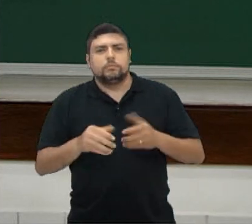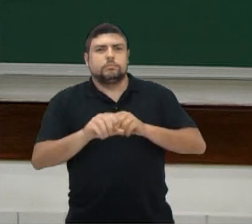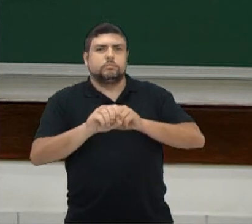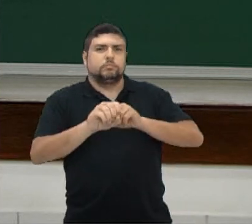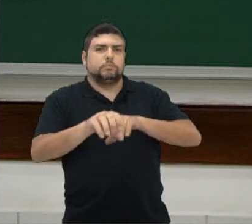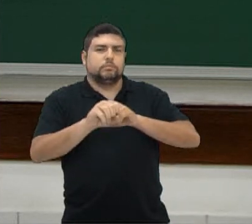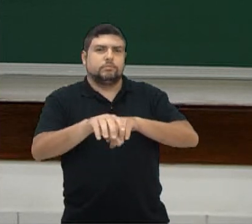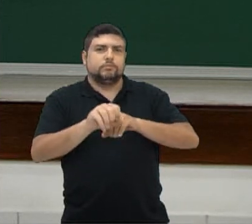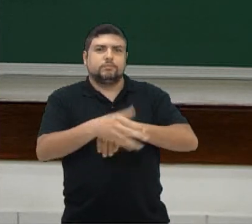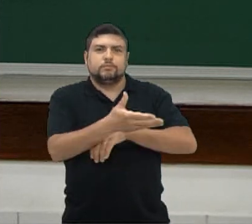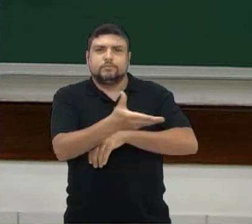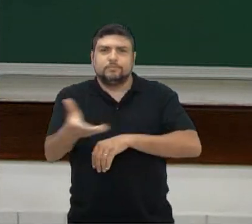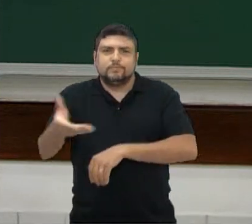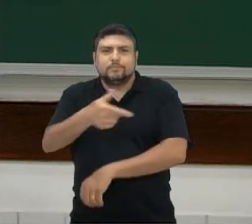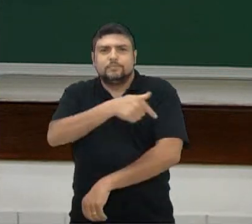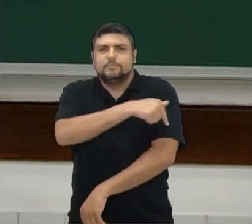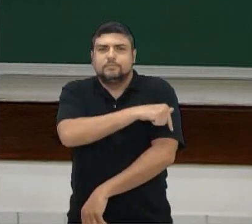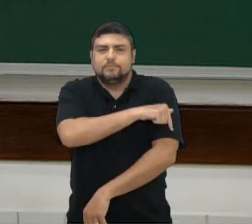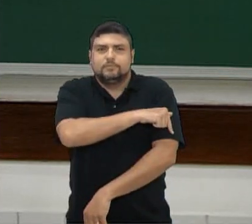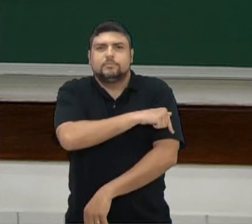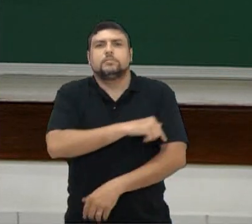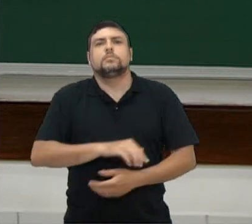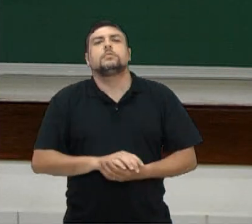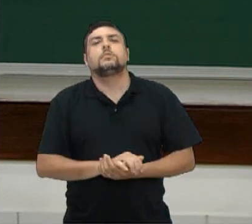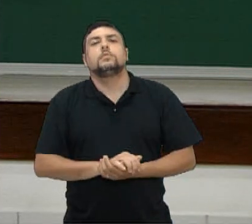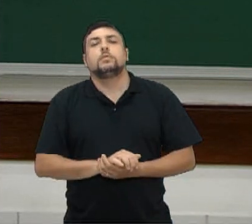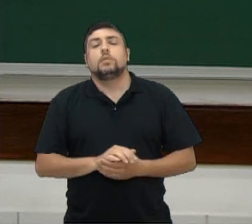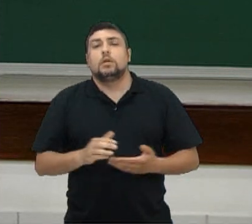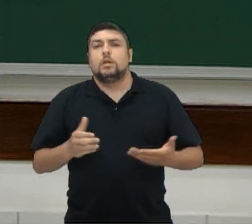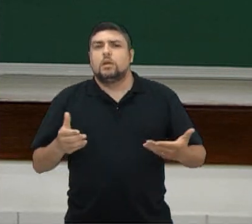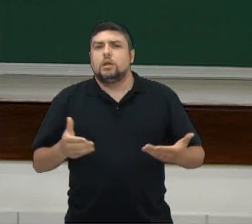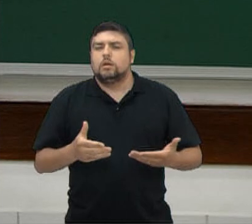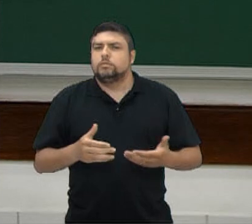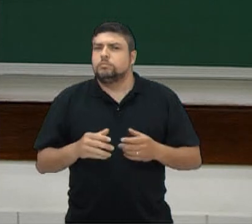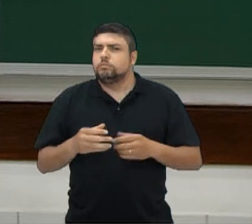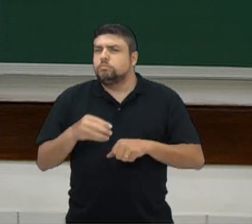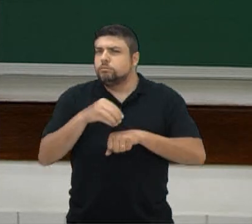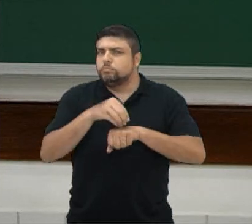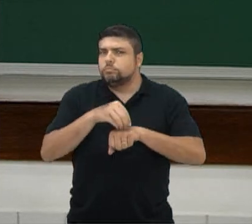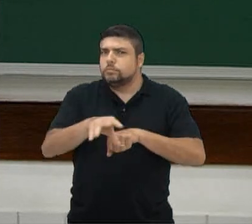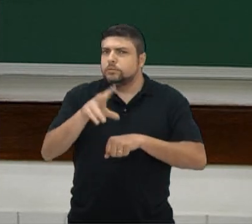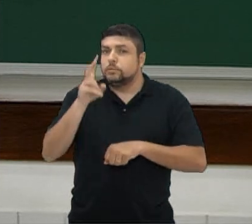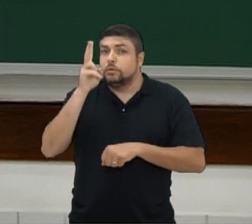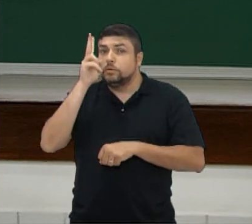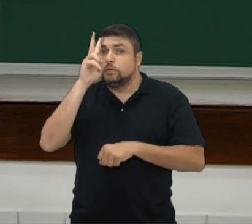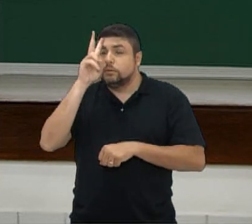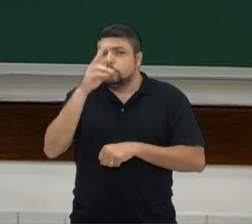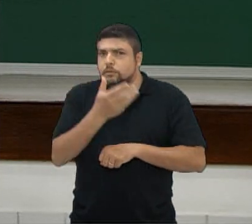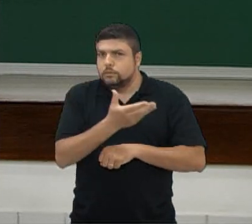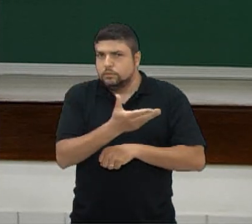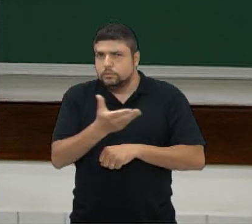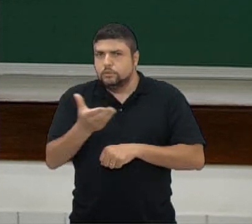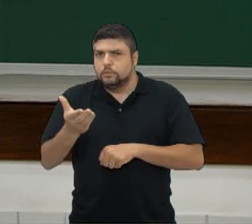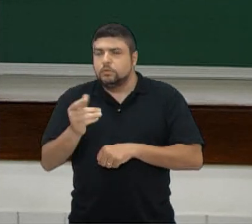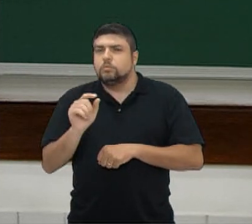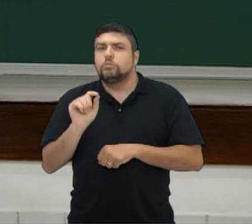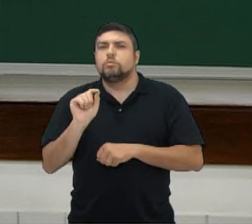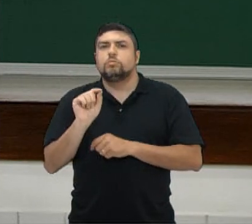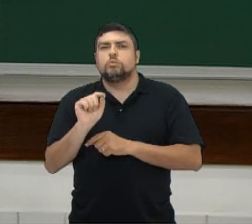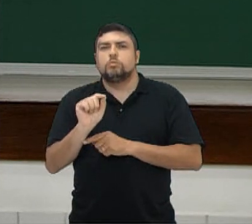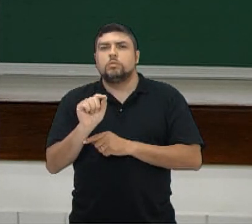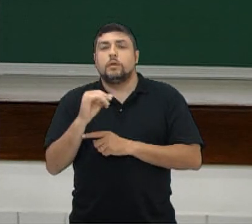o 7º ano. Gostaria de iniciar essa teleaula lembrando a todos vocês da importância de